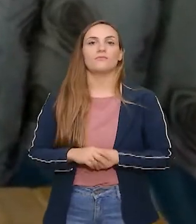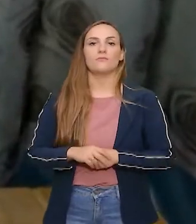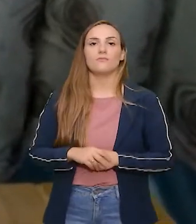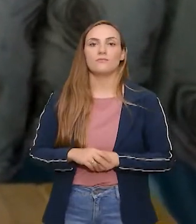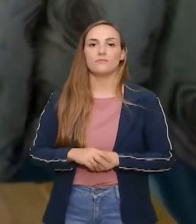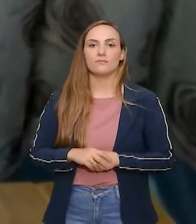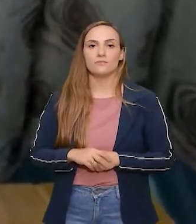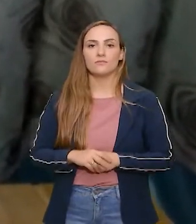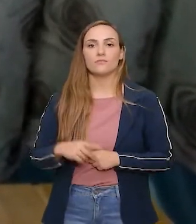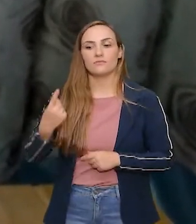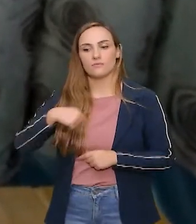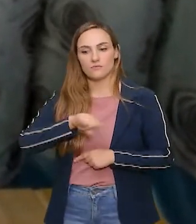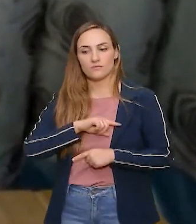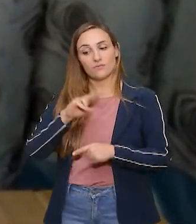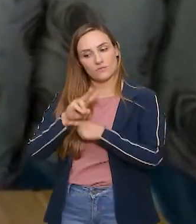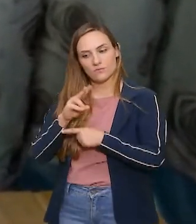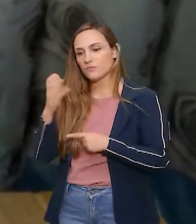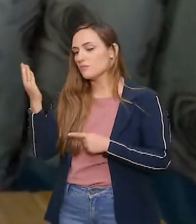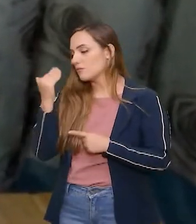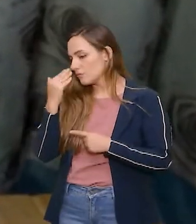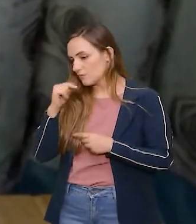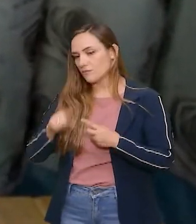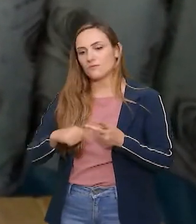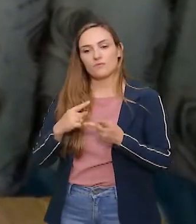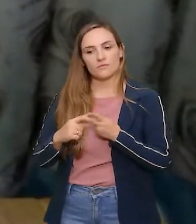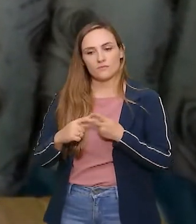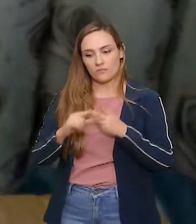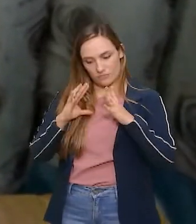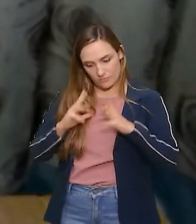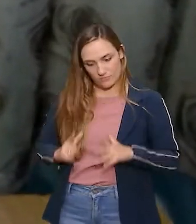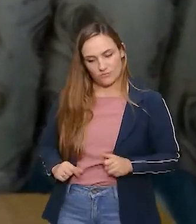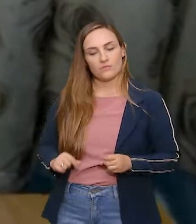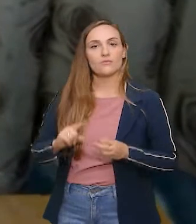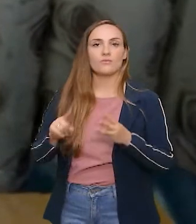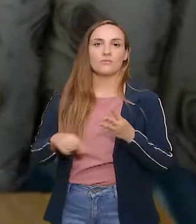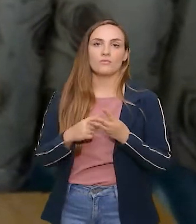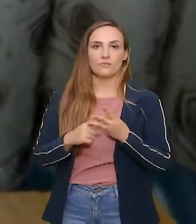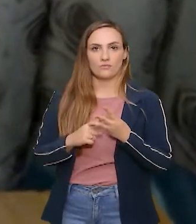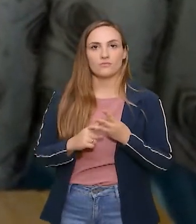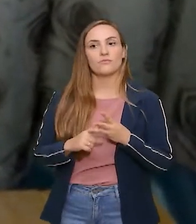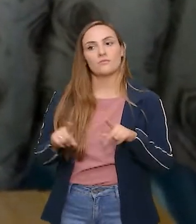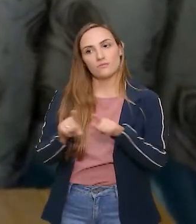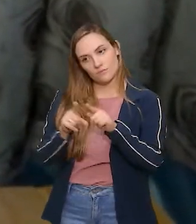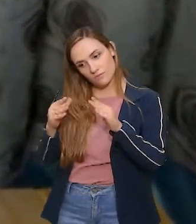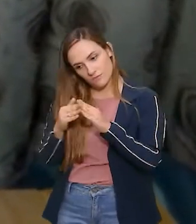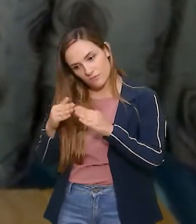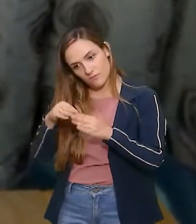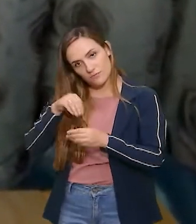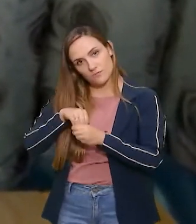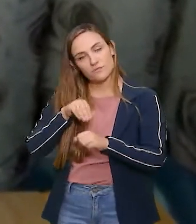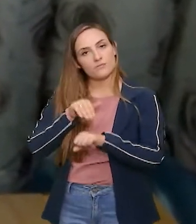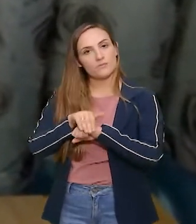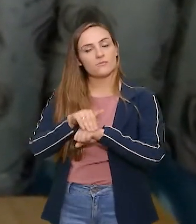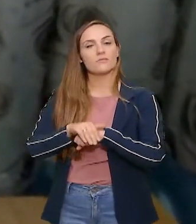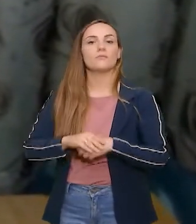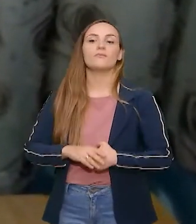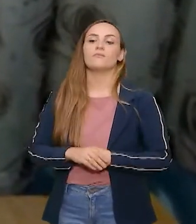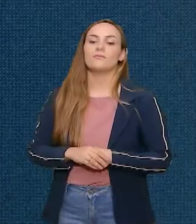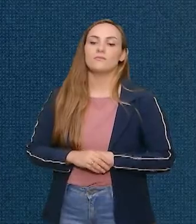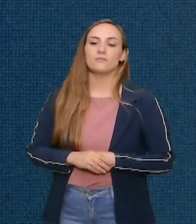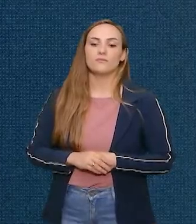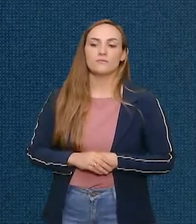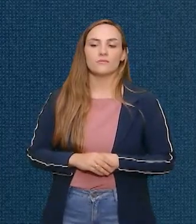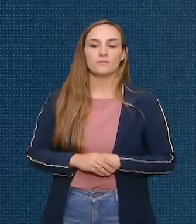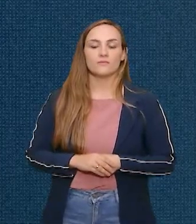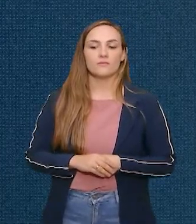simpatizantes da causa. Somos responsáveis pela sua alimentação, pela higiene e por dar abrigo para ele durante a